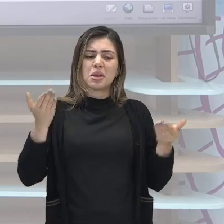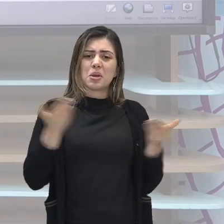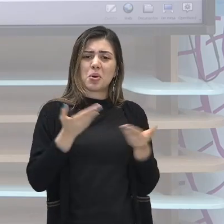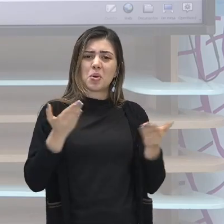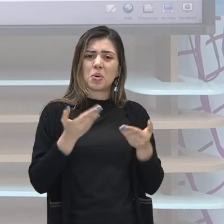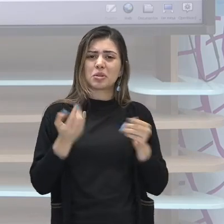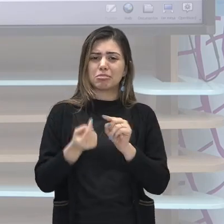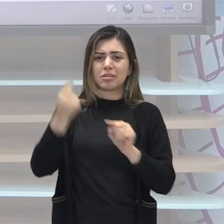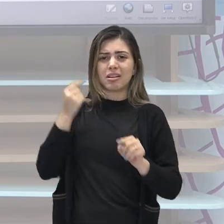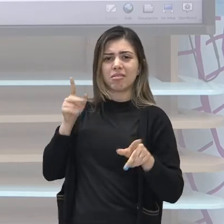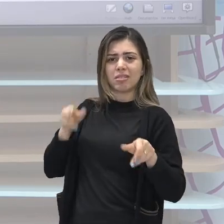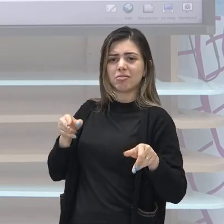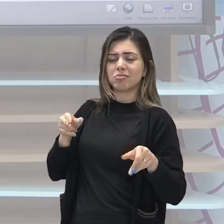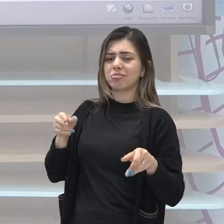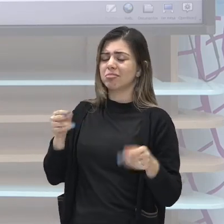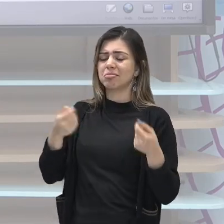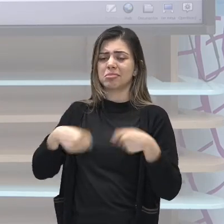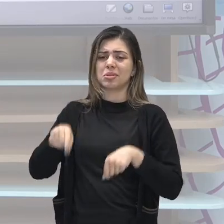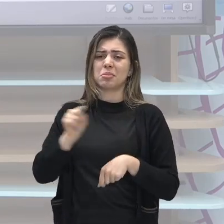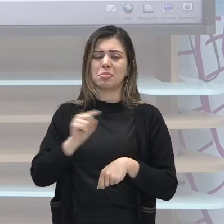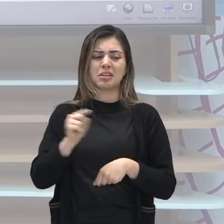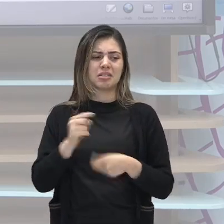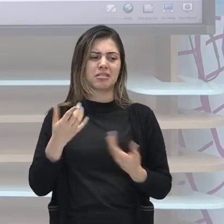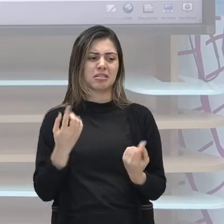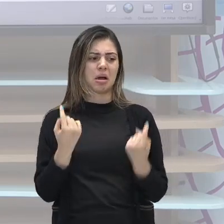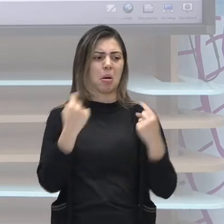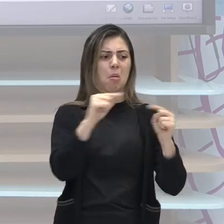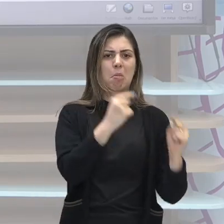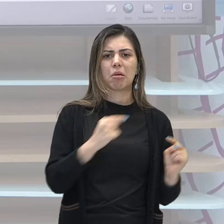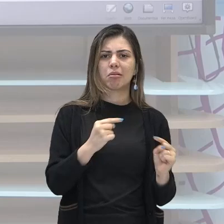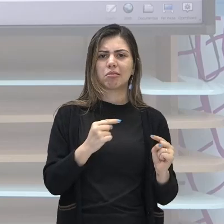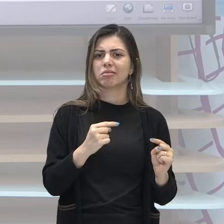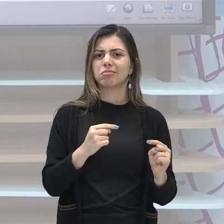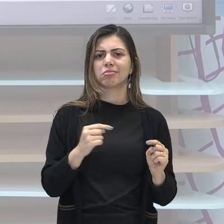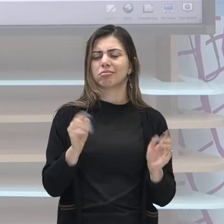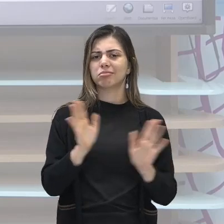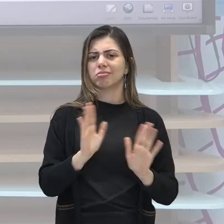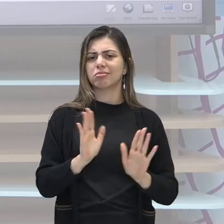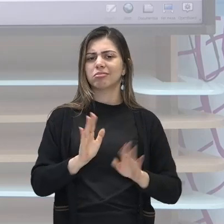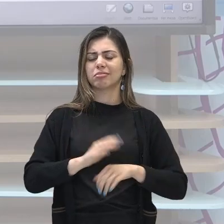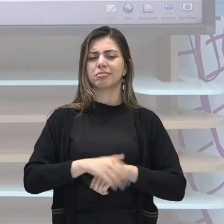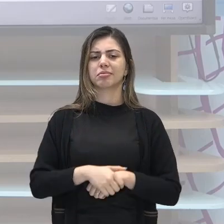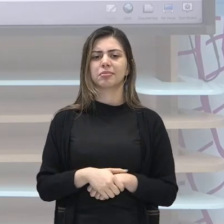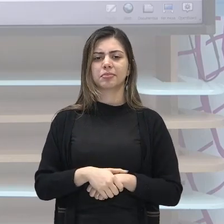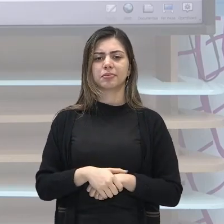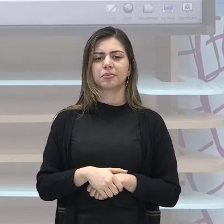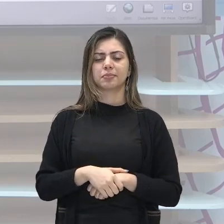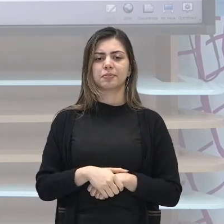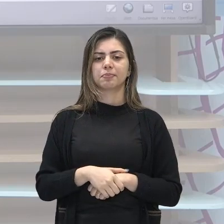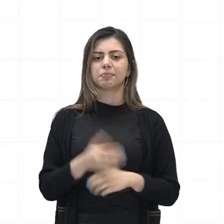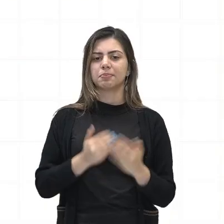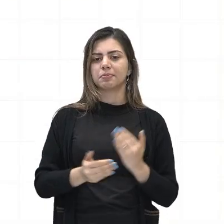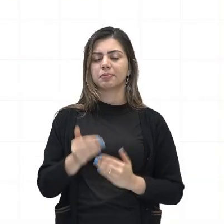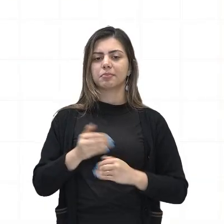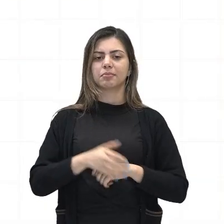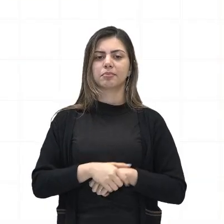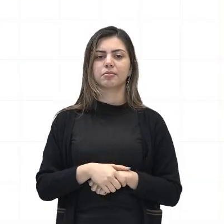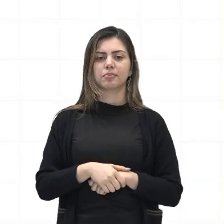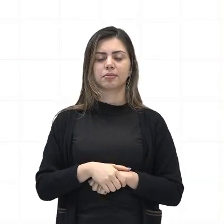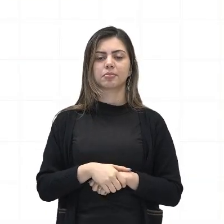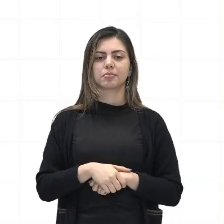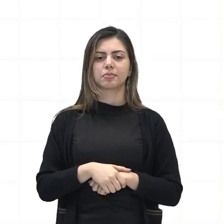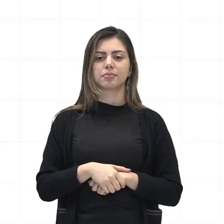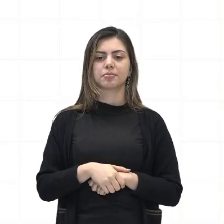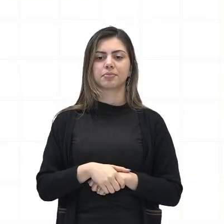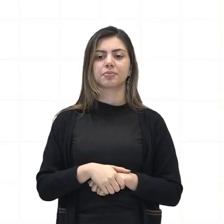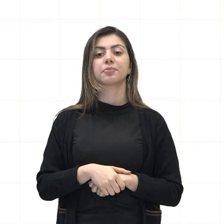não necessita destruir alguém para conquistar o seu caminho. Vamos seguindo ao texto. Olha